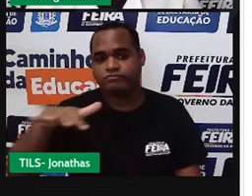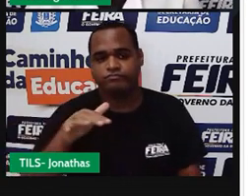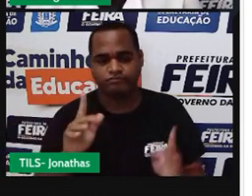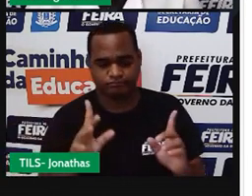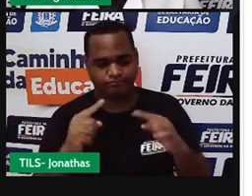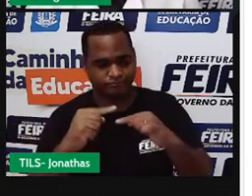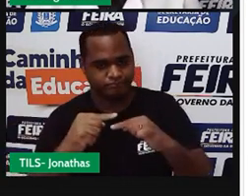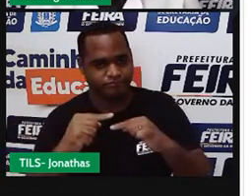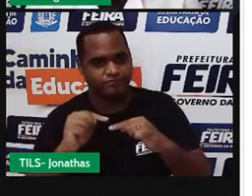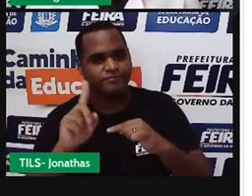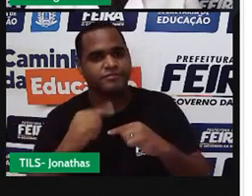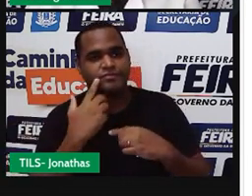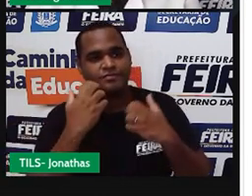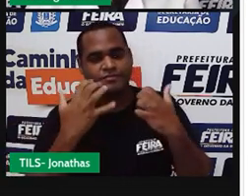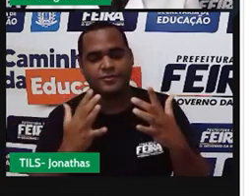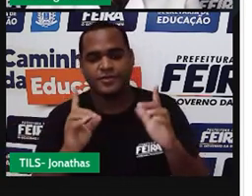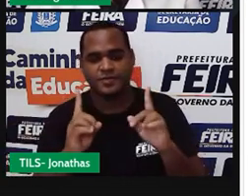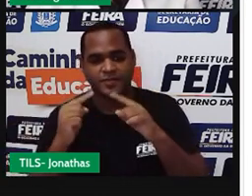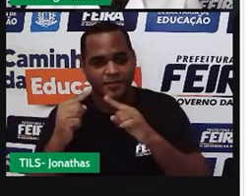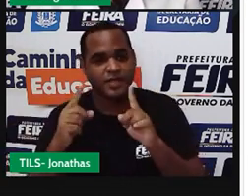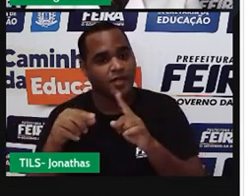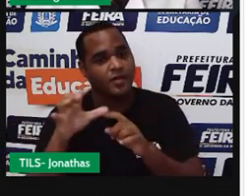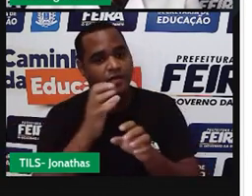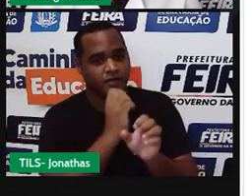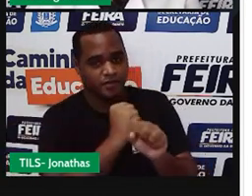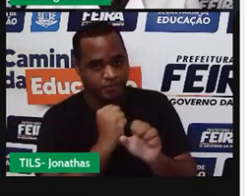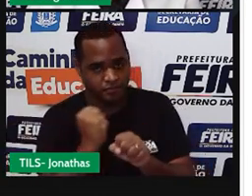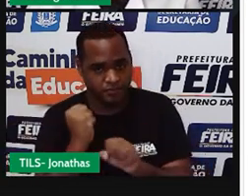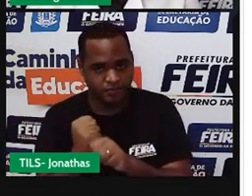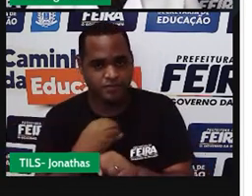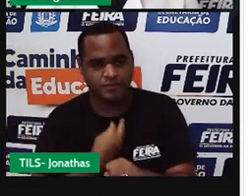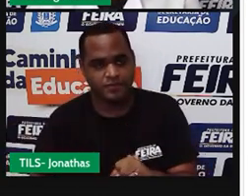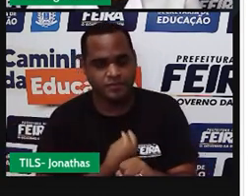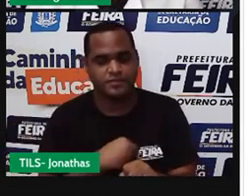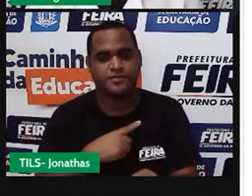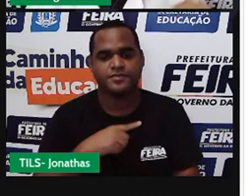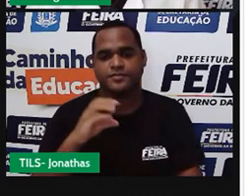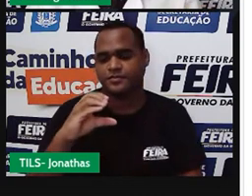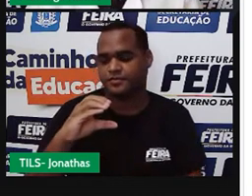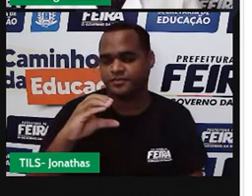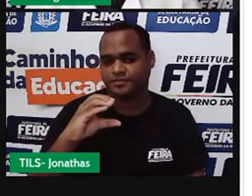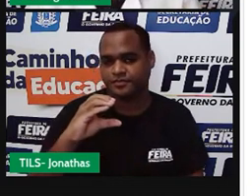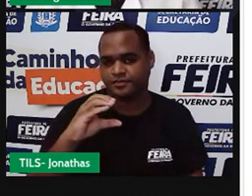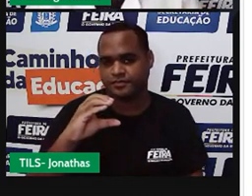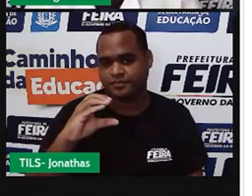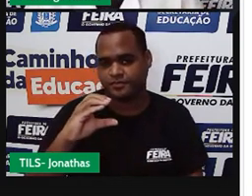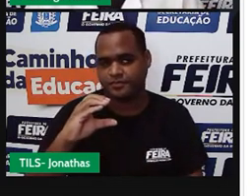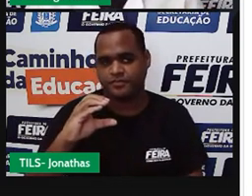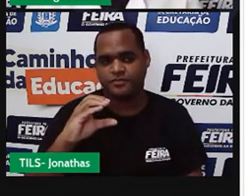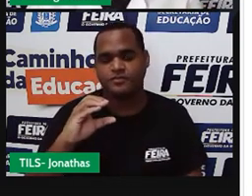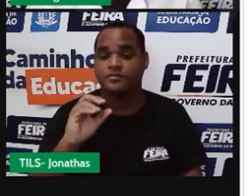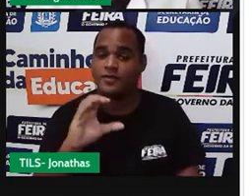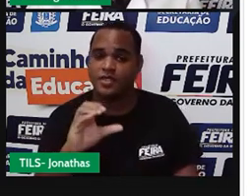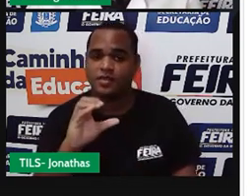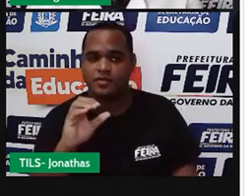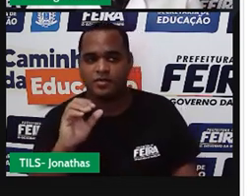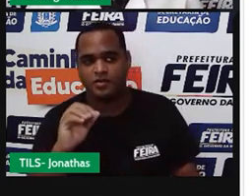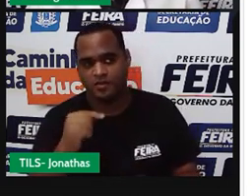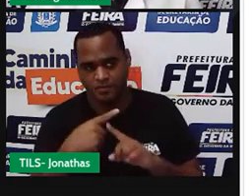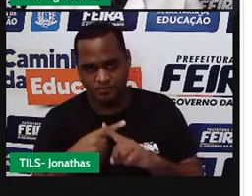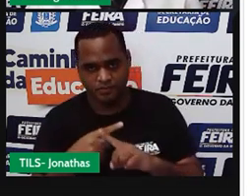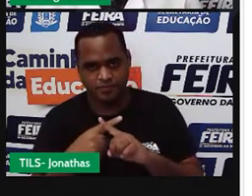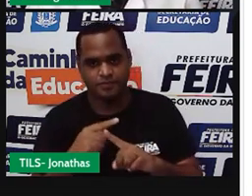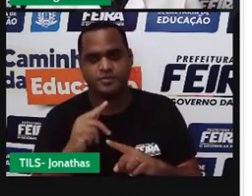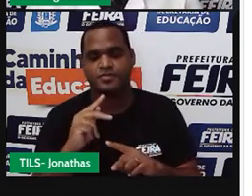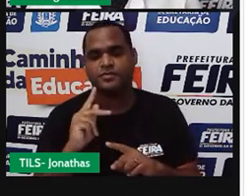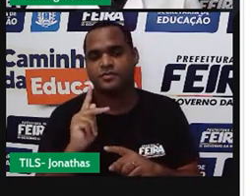retângulo é só você pegar o comprimento eu tô chamando de ser e multiplicar pela altura